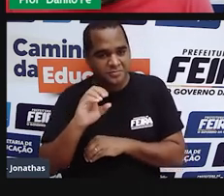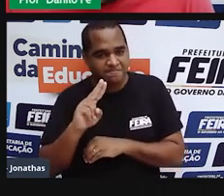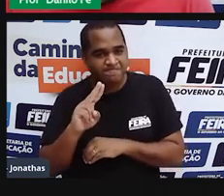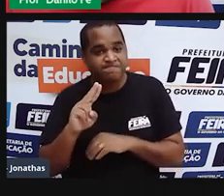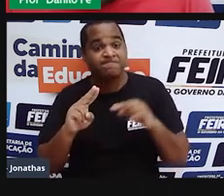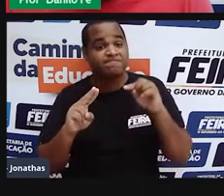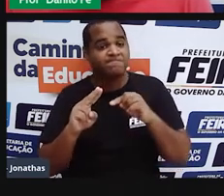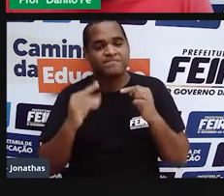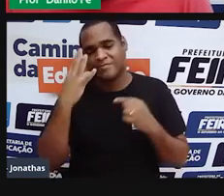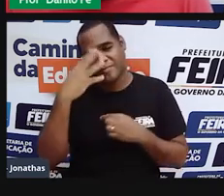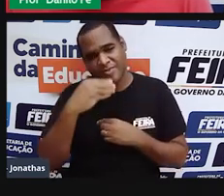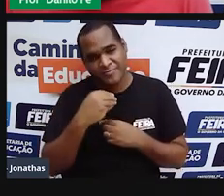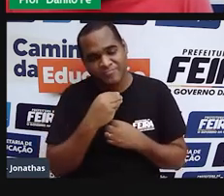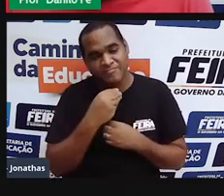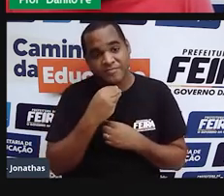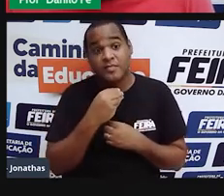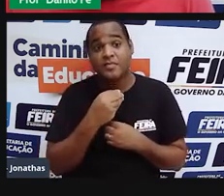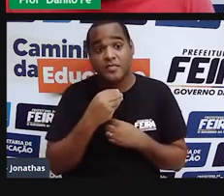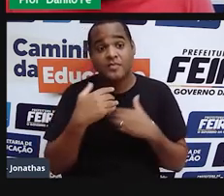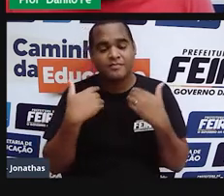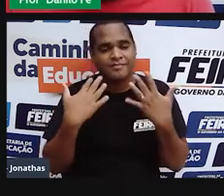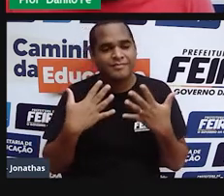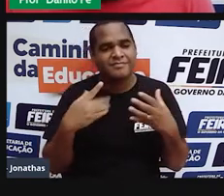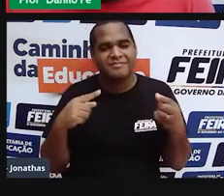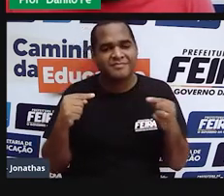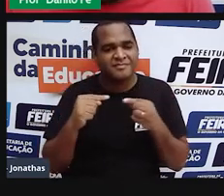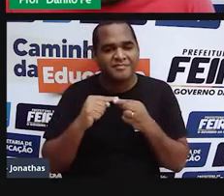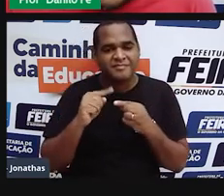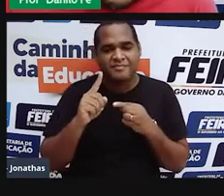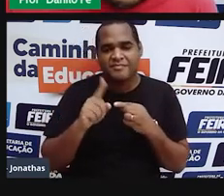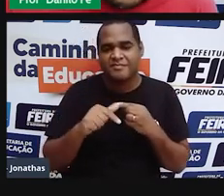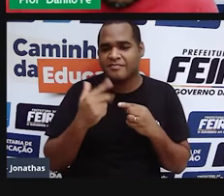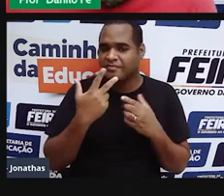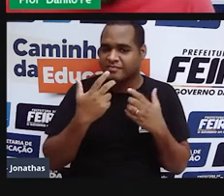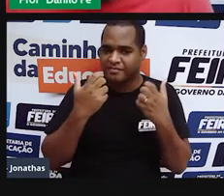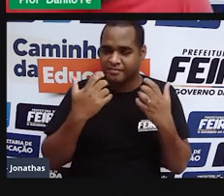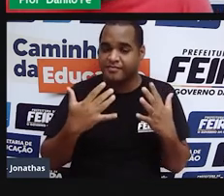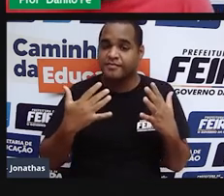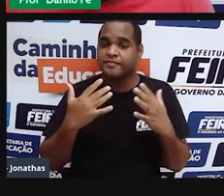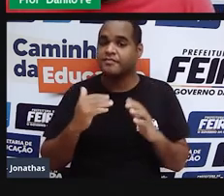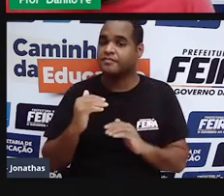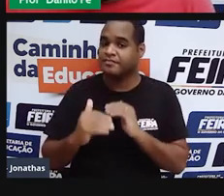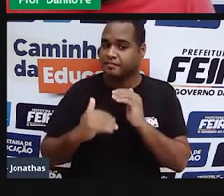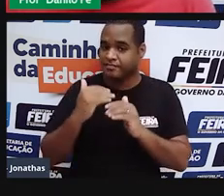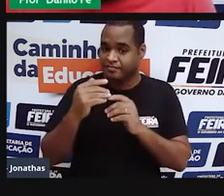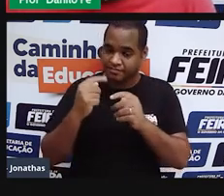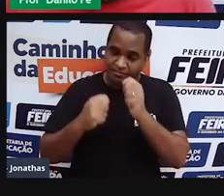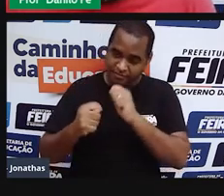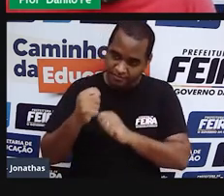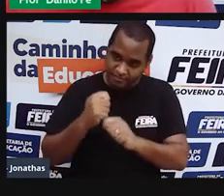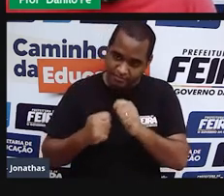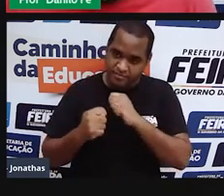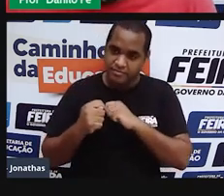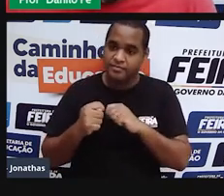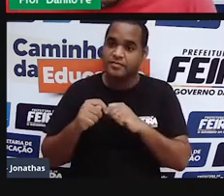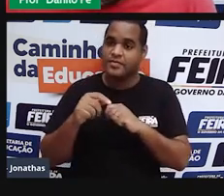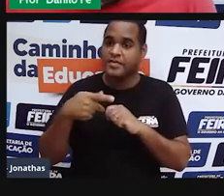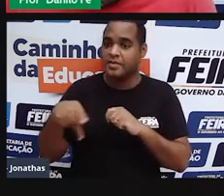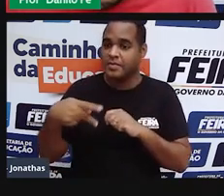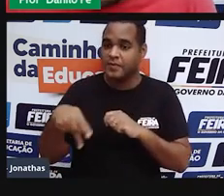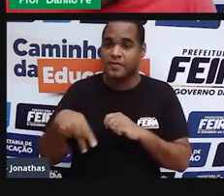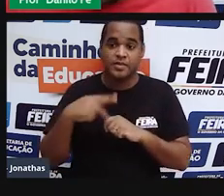muito bonito ração UECE relativo o Paraguai